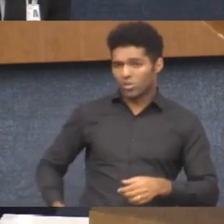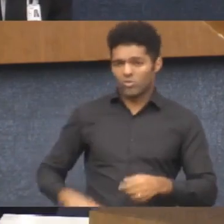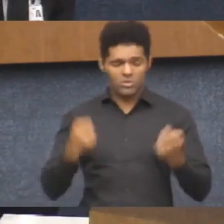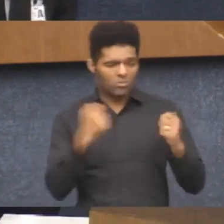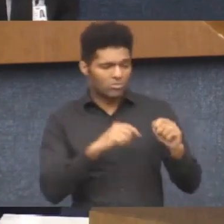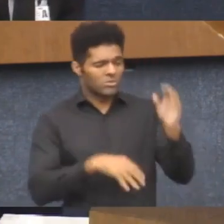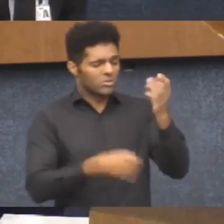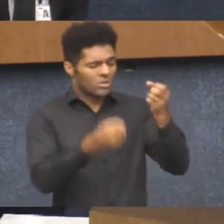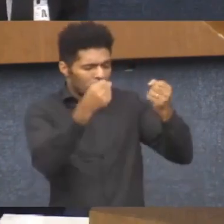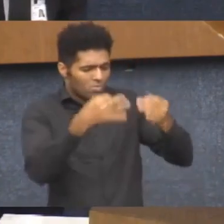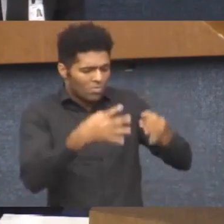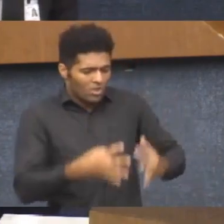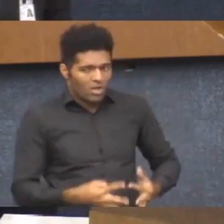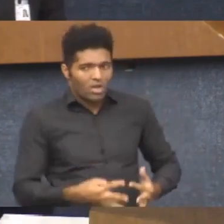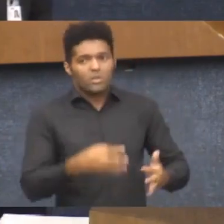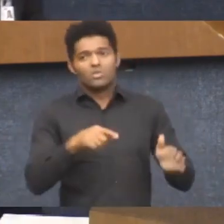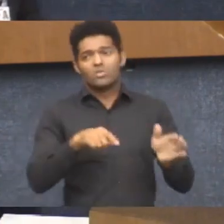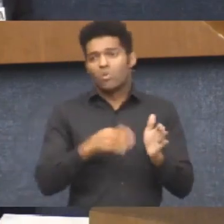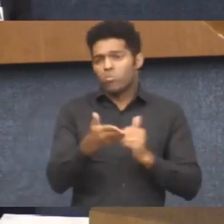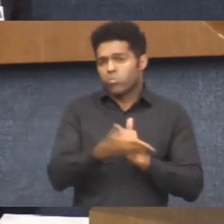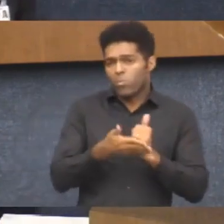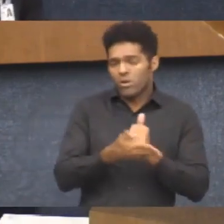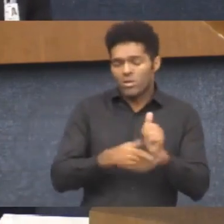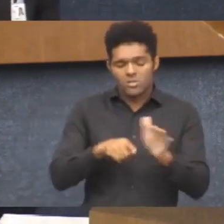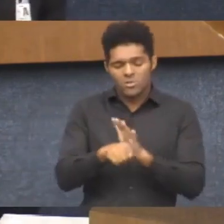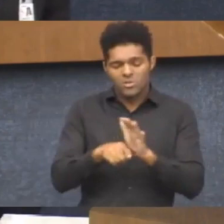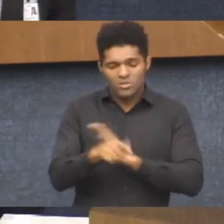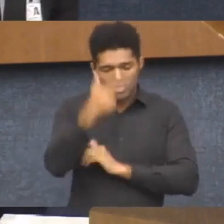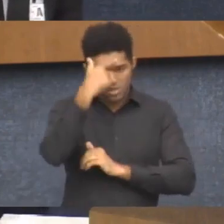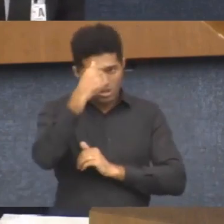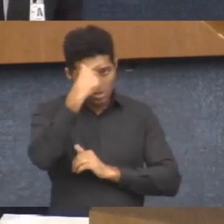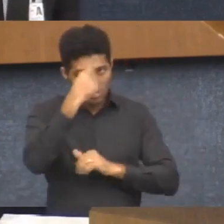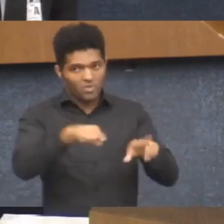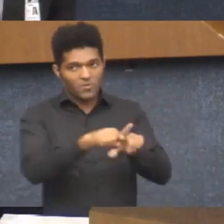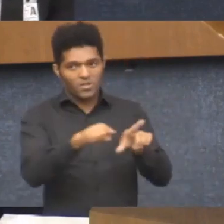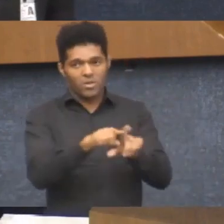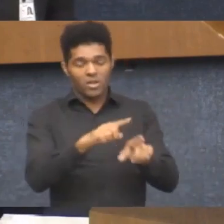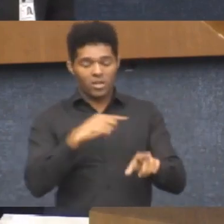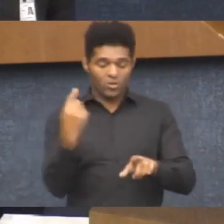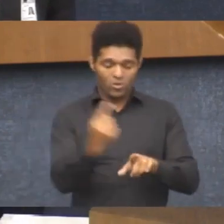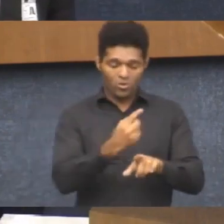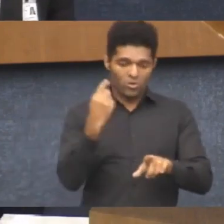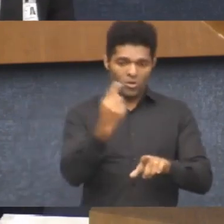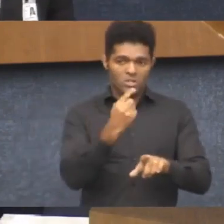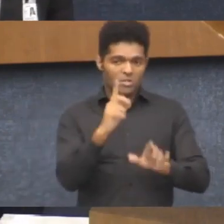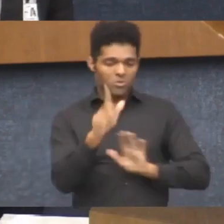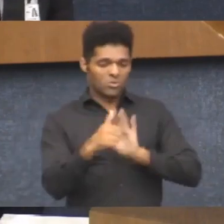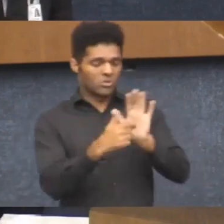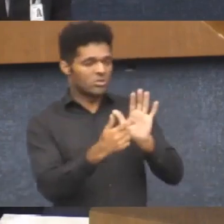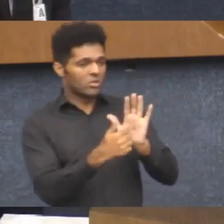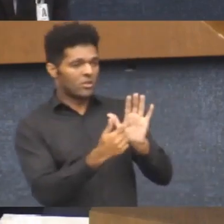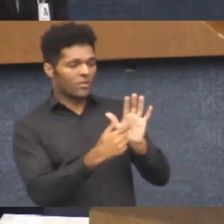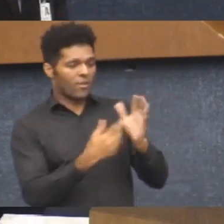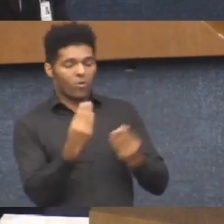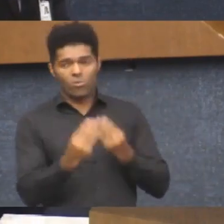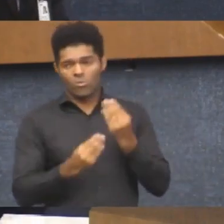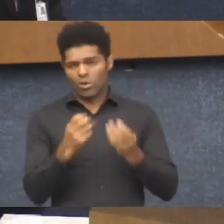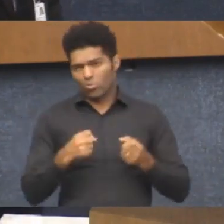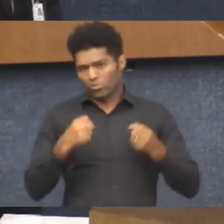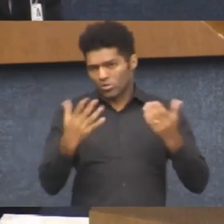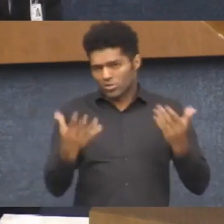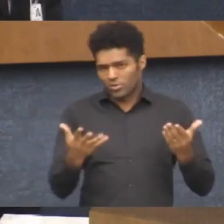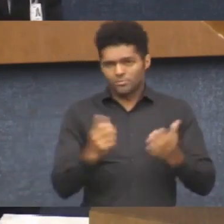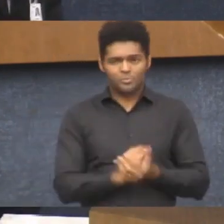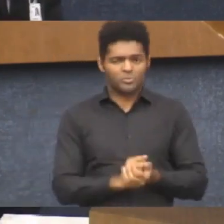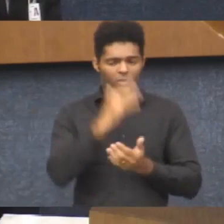de uma forma bem científica, inclusive. A gente fez questão de fazer essa simulação porque a gente sabe, a gente